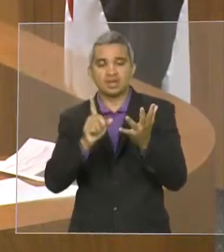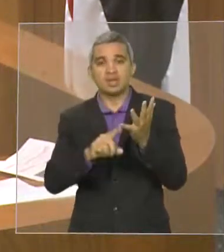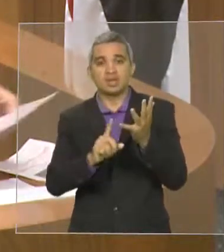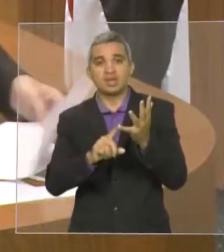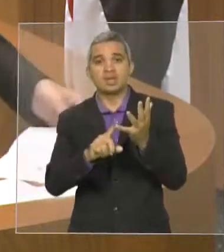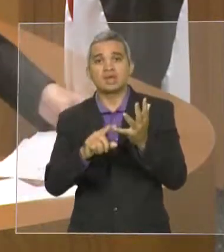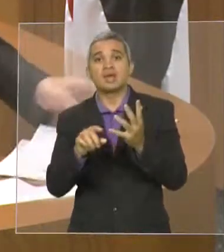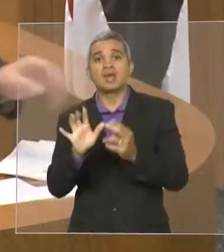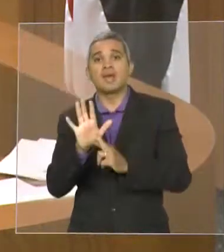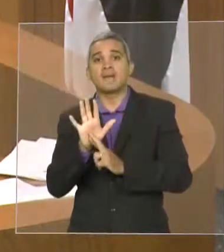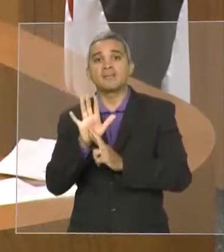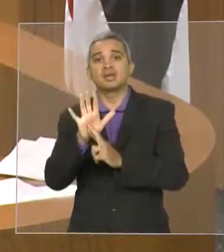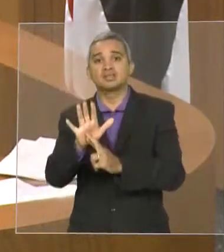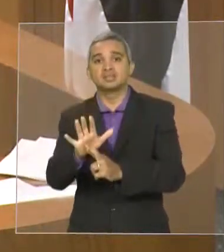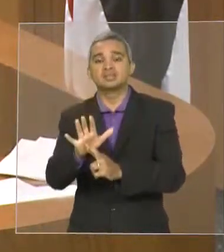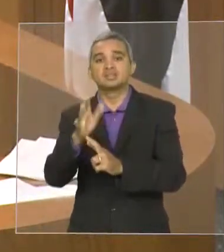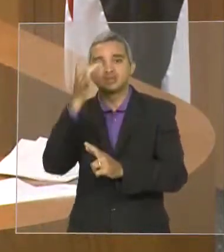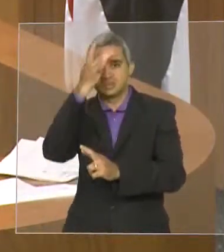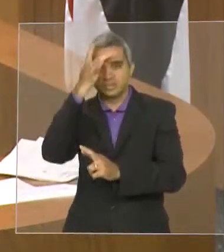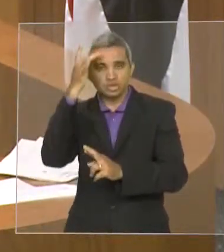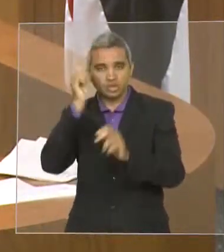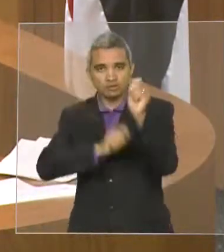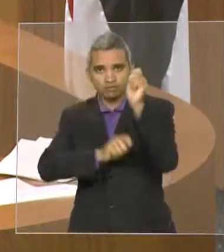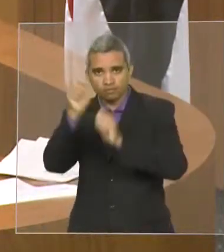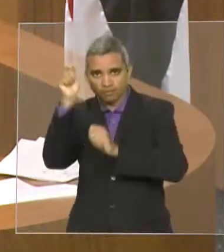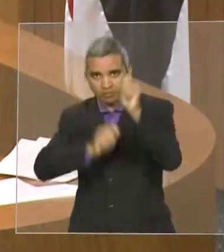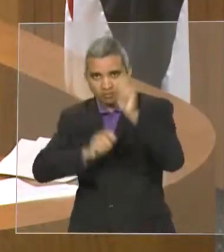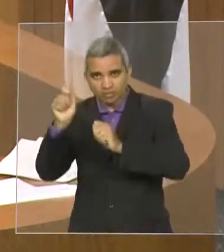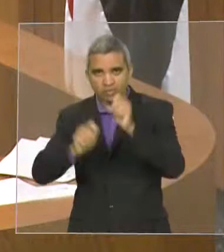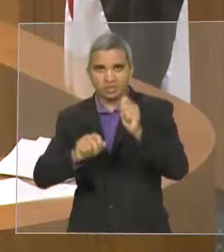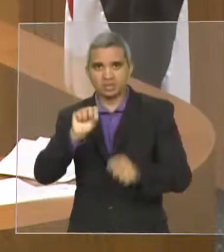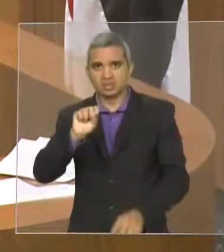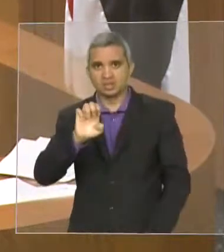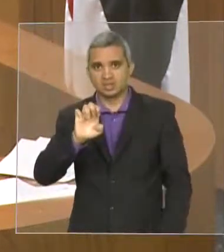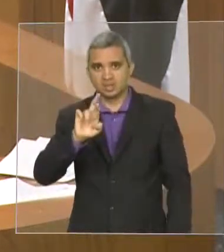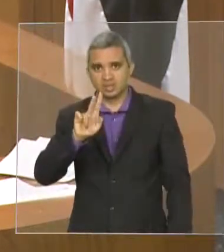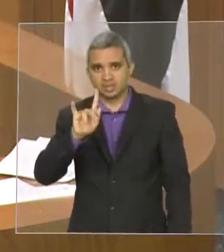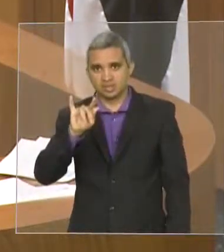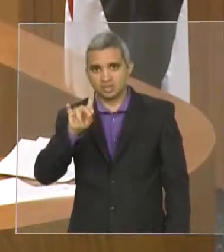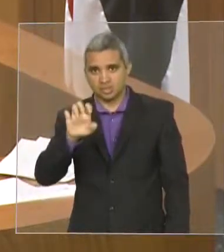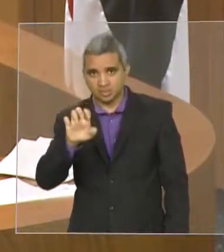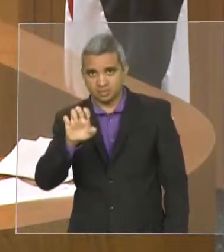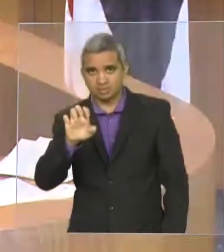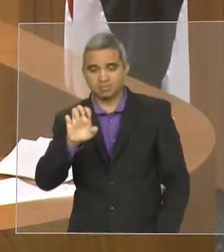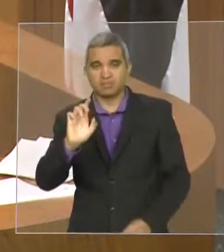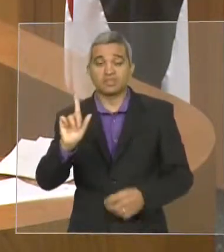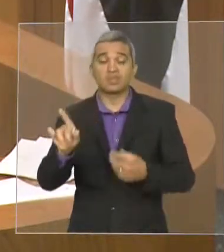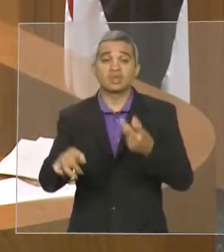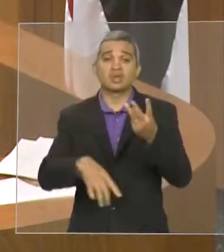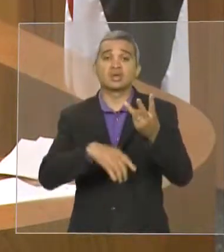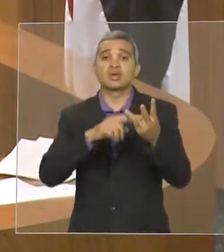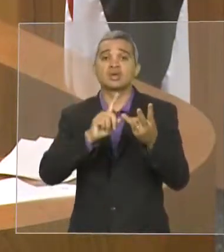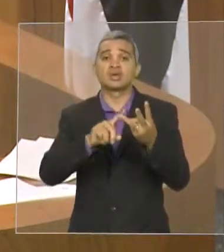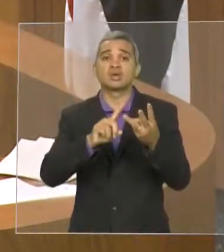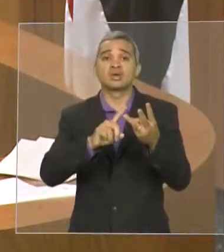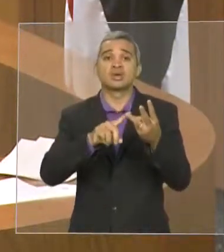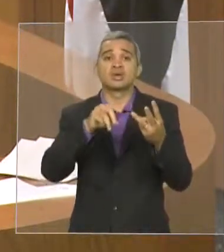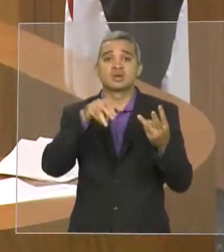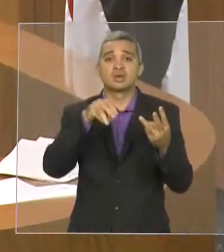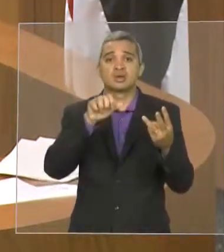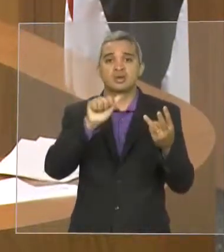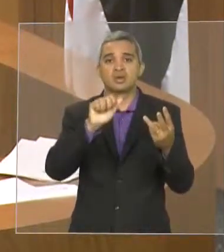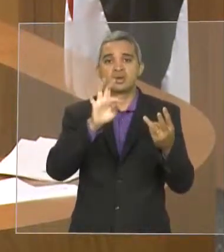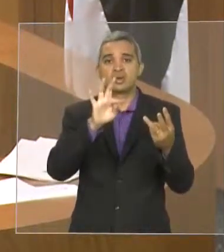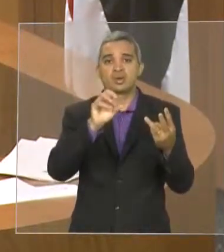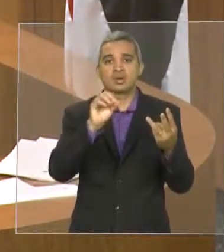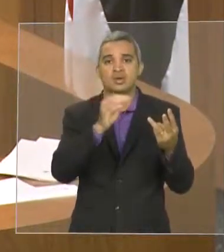de Sergipe. Por fim, quero trazer como outro exemplo o estado do Mato Grosso, que hoje é governado